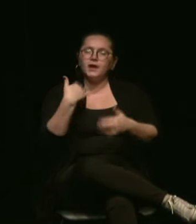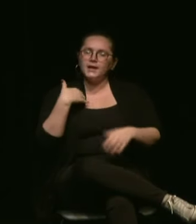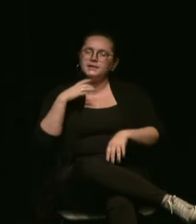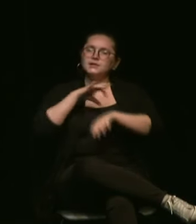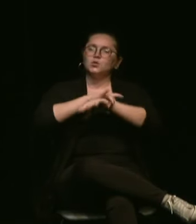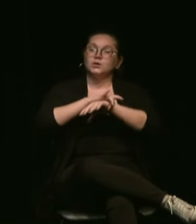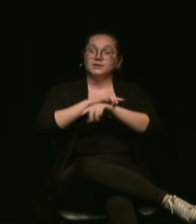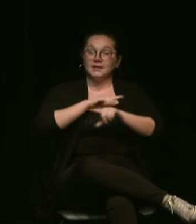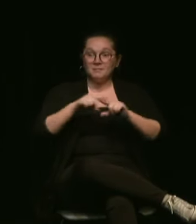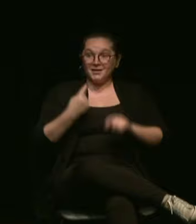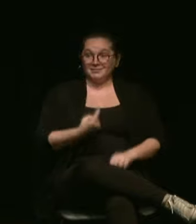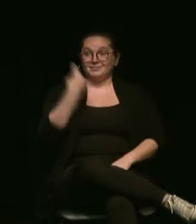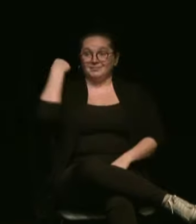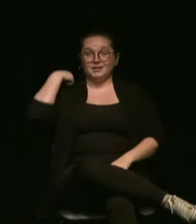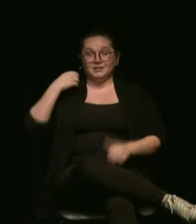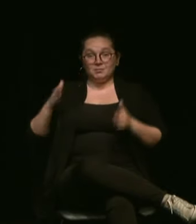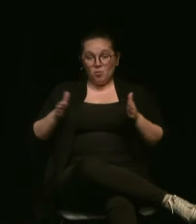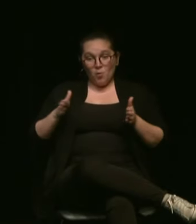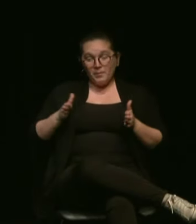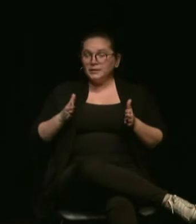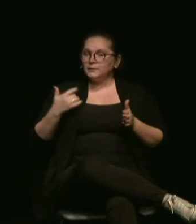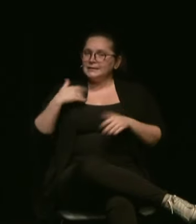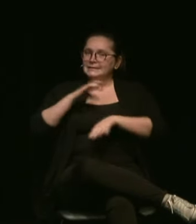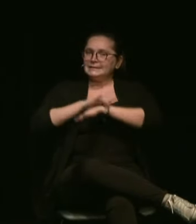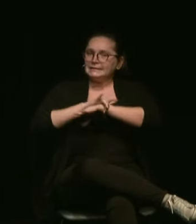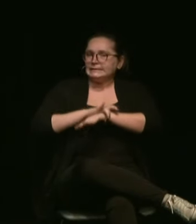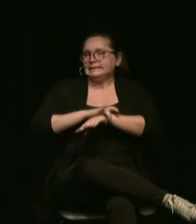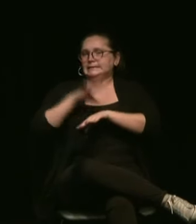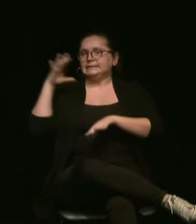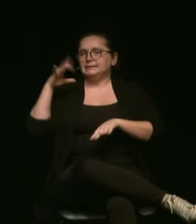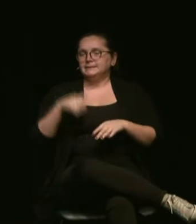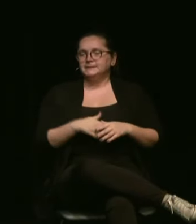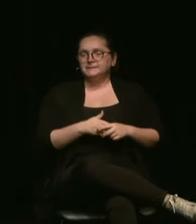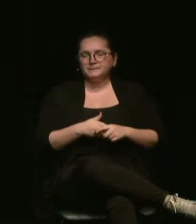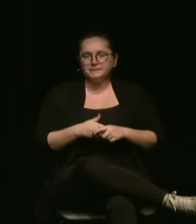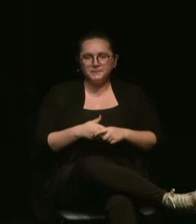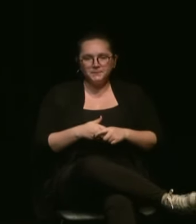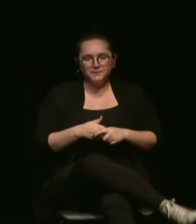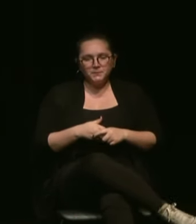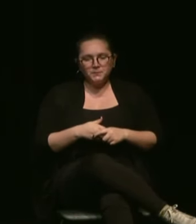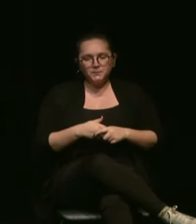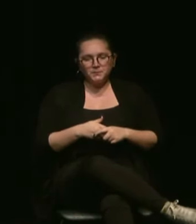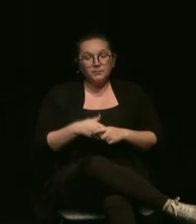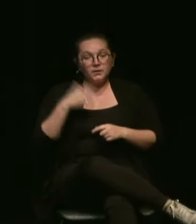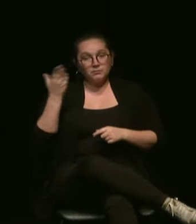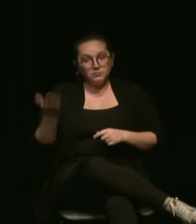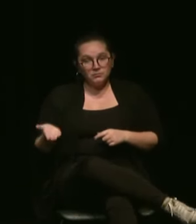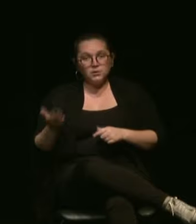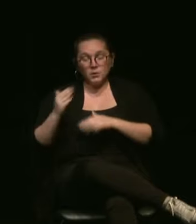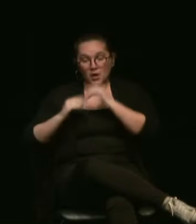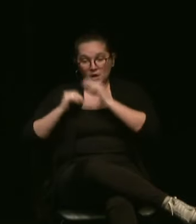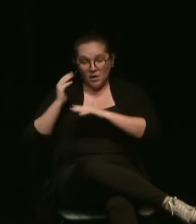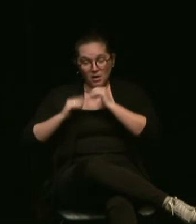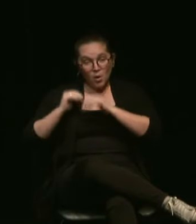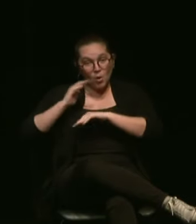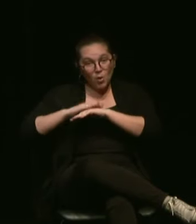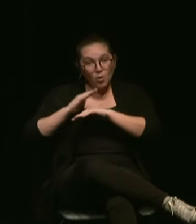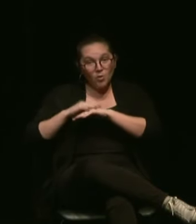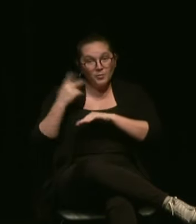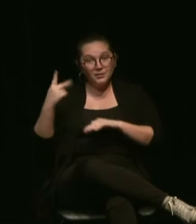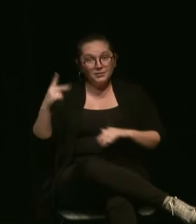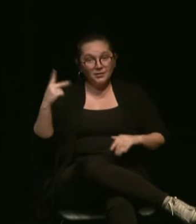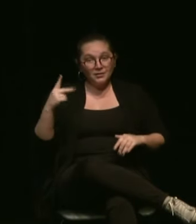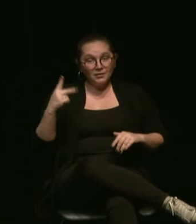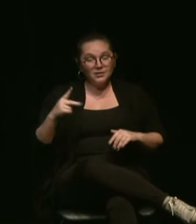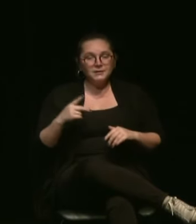momento ele era muito, muito, muito inseguro. Então, a obra do Coutinho, eu acho que